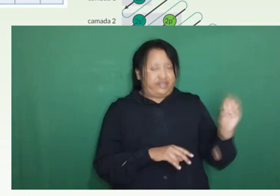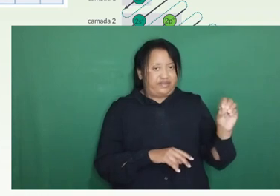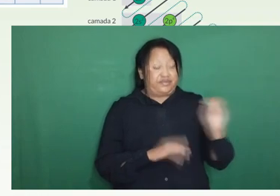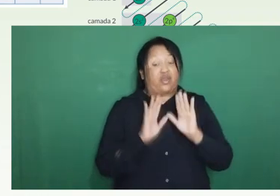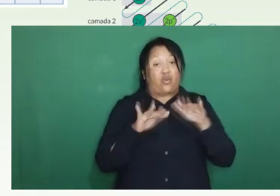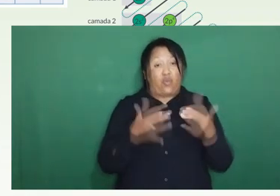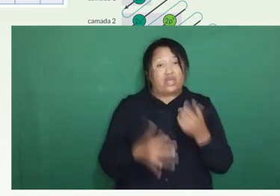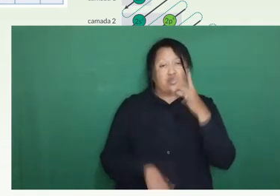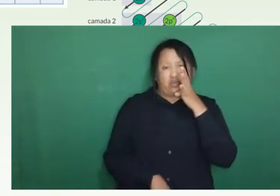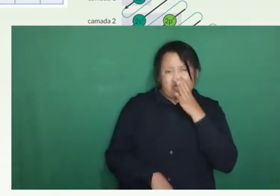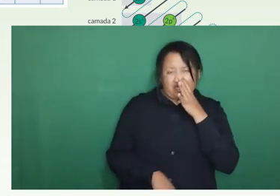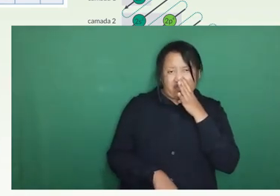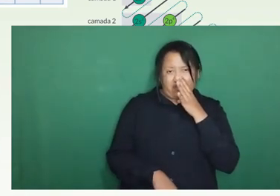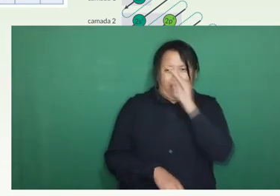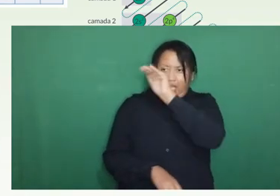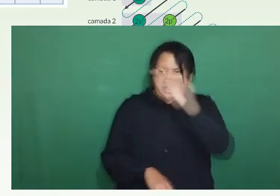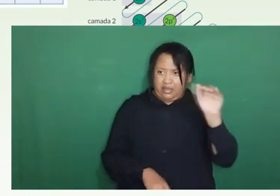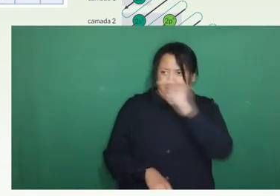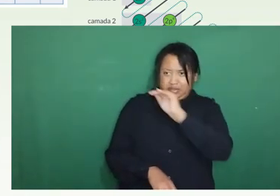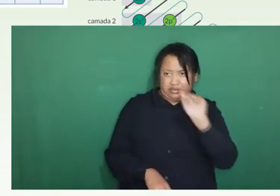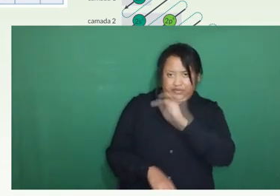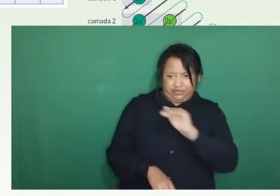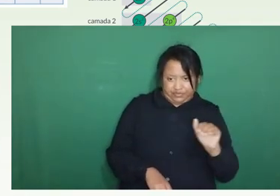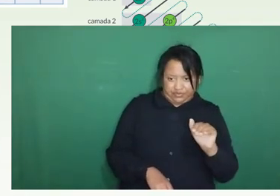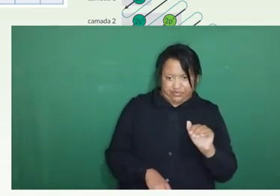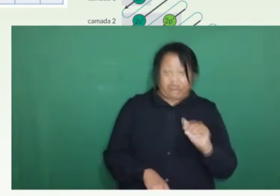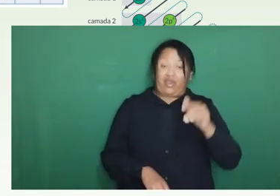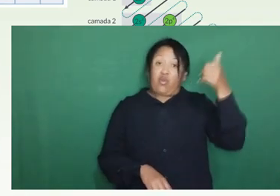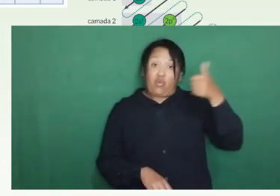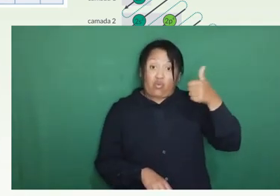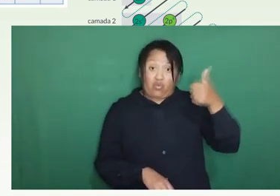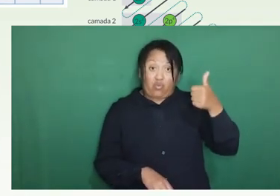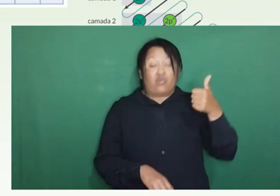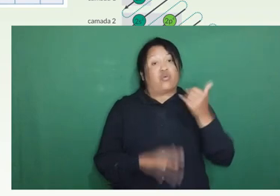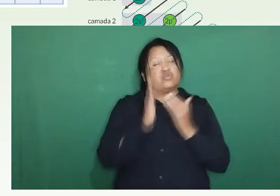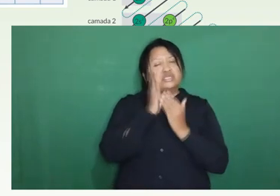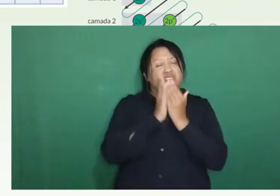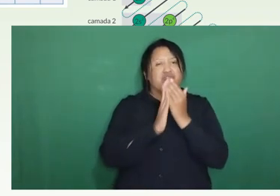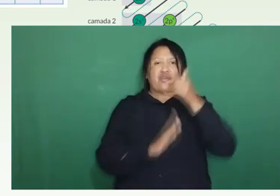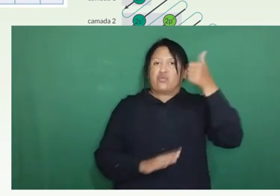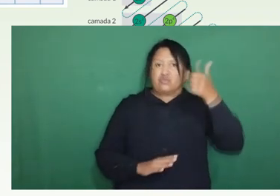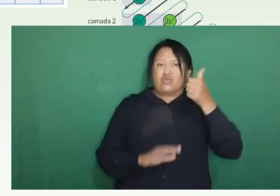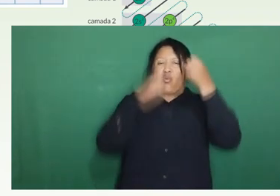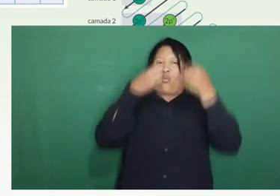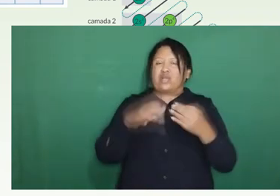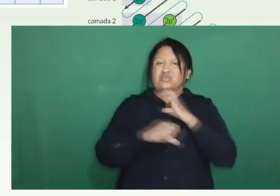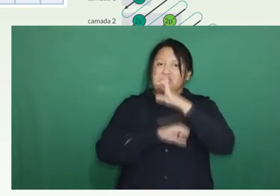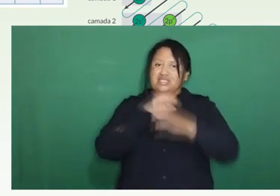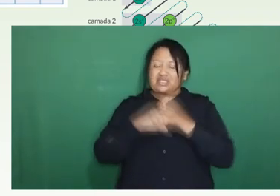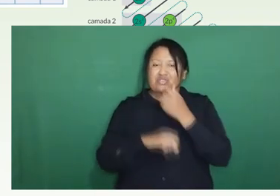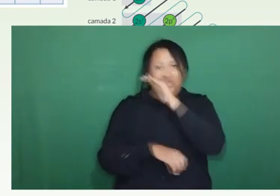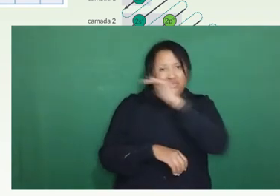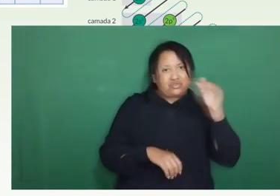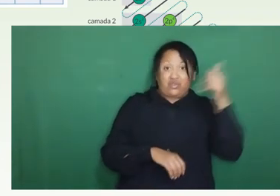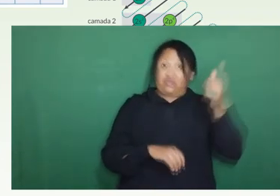então quando eu observo aqui a camada né na camada um no nível 1 quantos elétrons eu